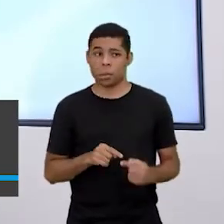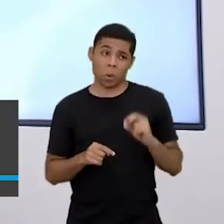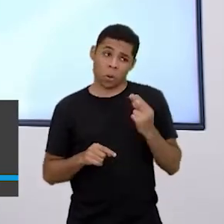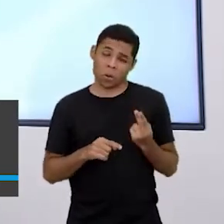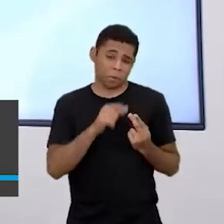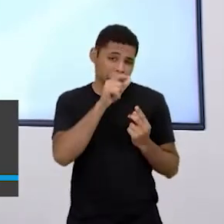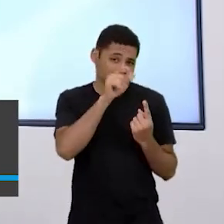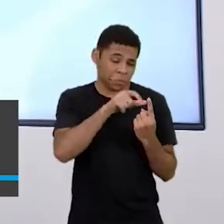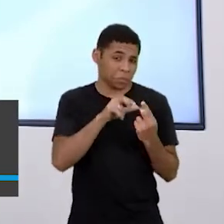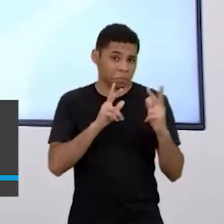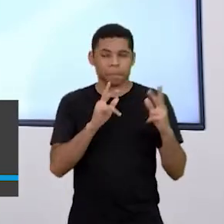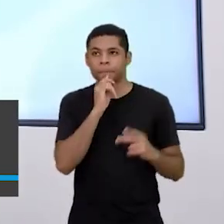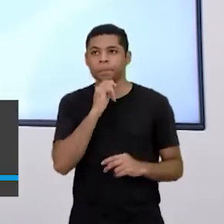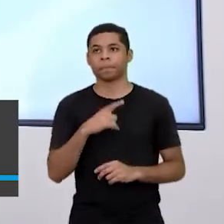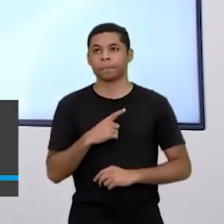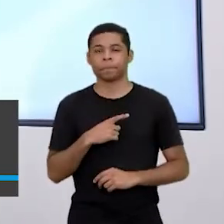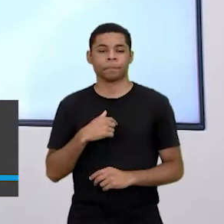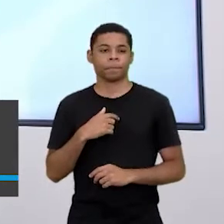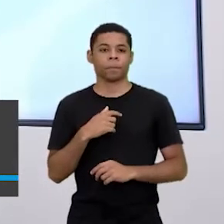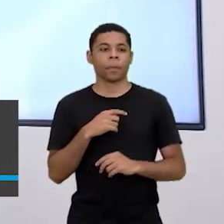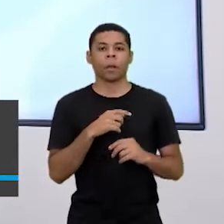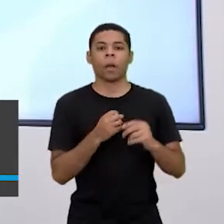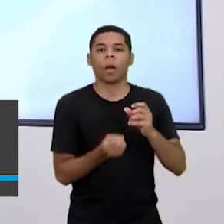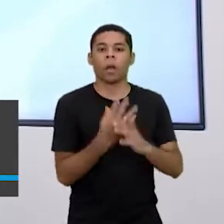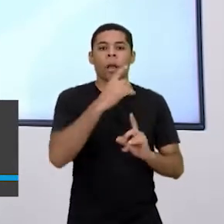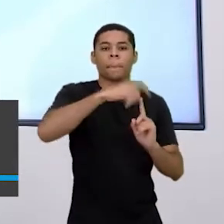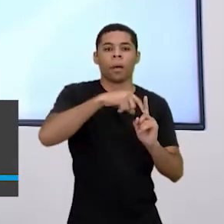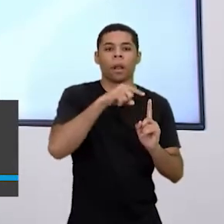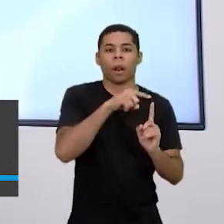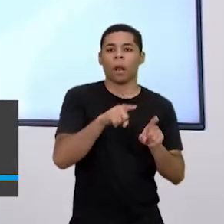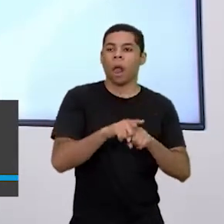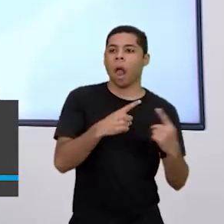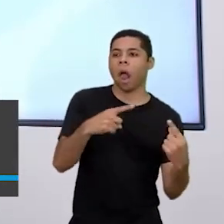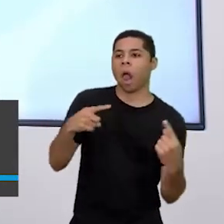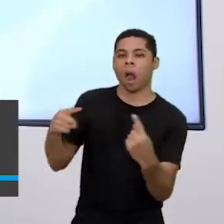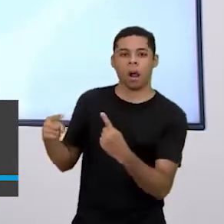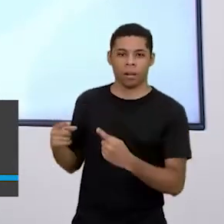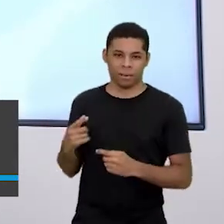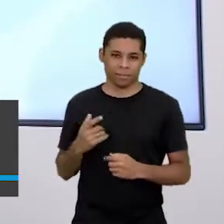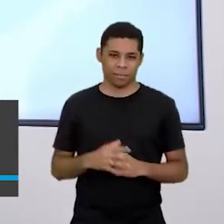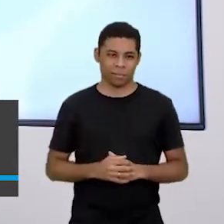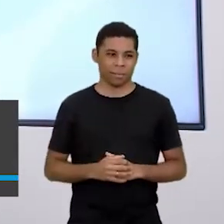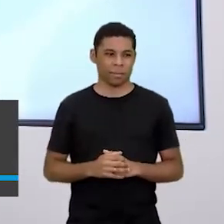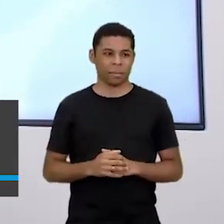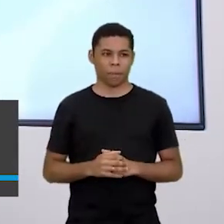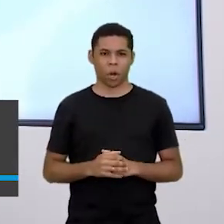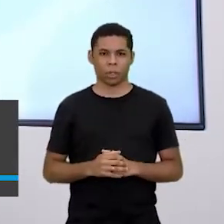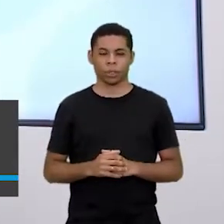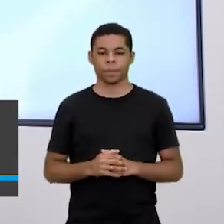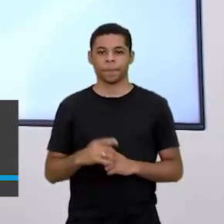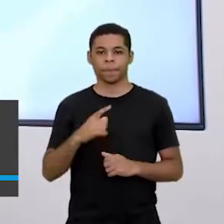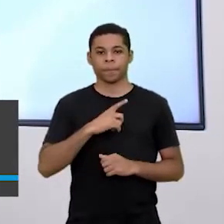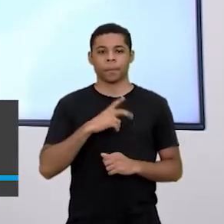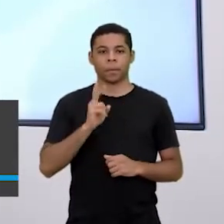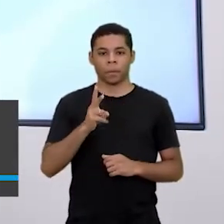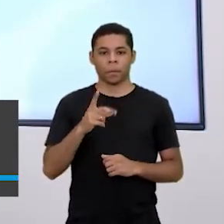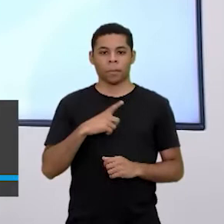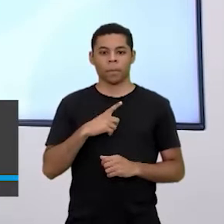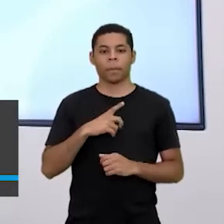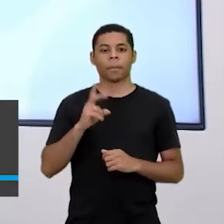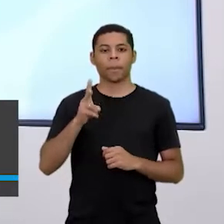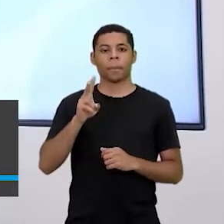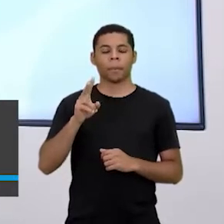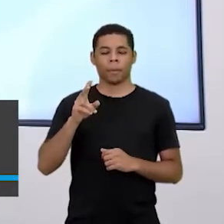né? Não um vilão, mas a gente tem tem uma tabela que a gente usa para criação de personagem, que a gente fez até a versão do centro de